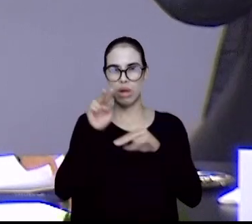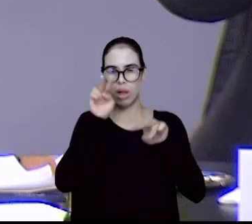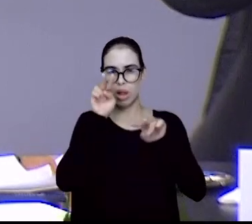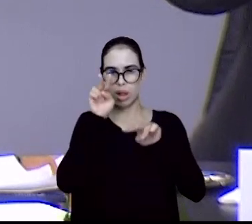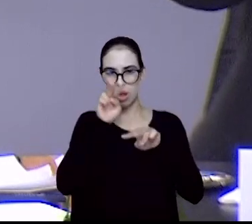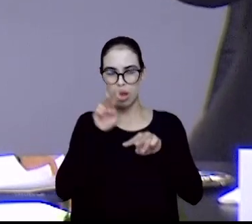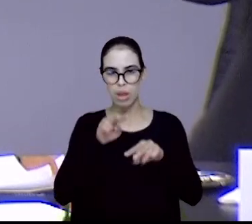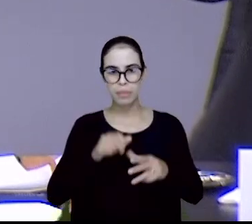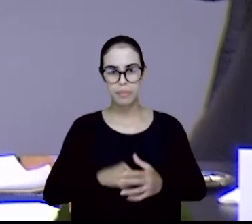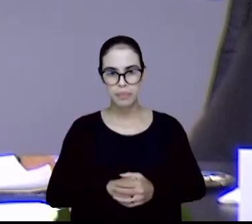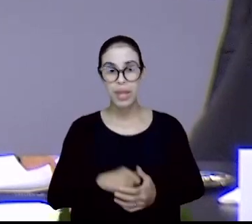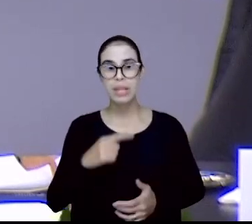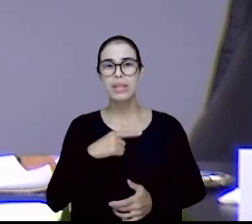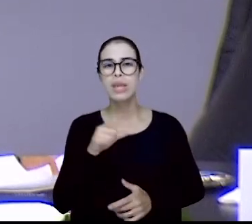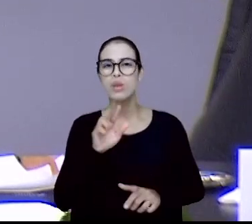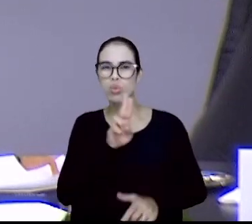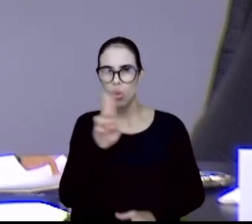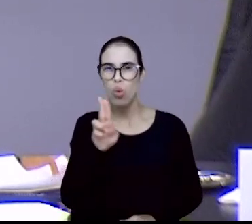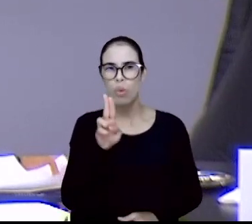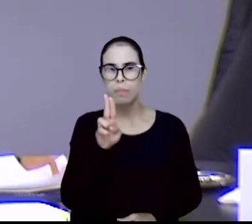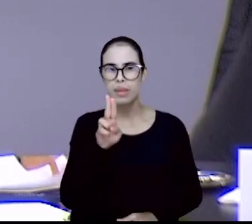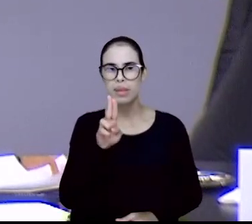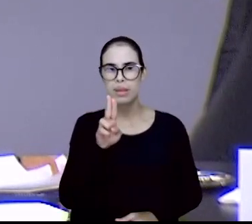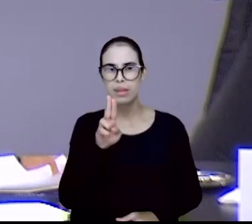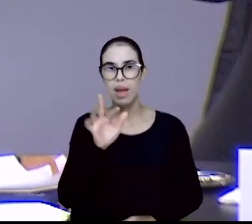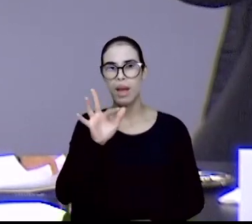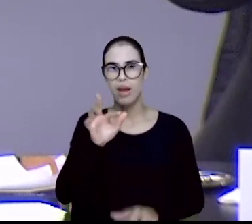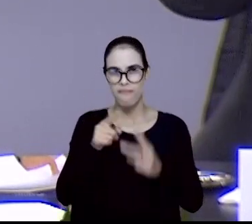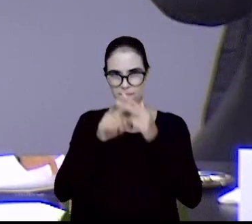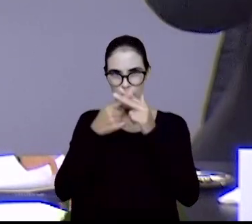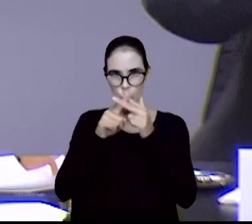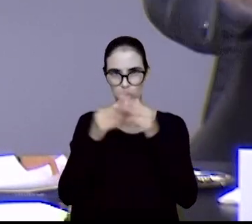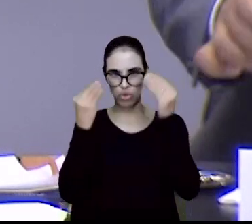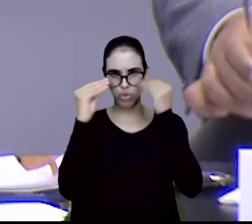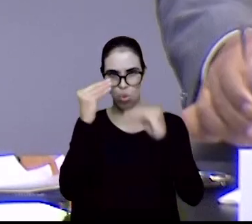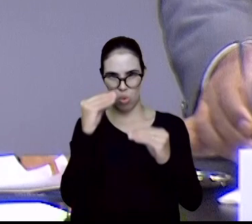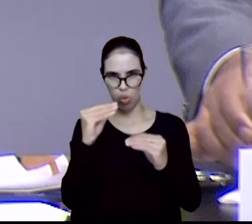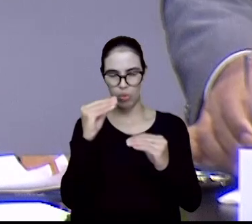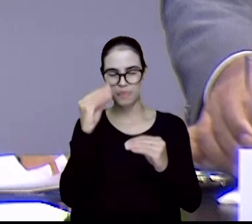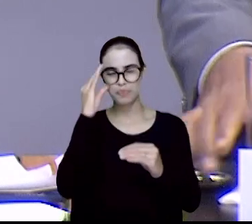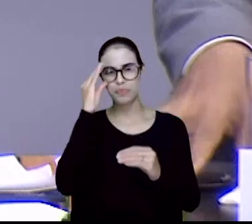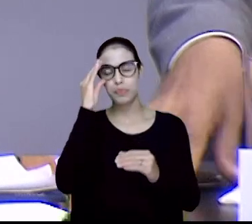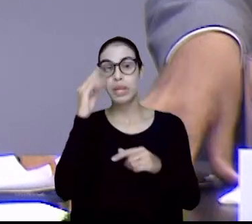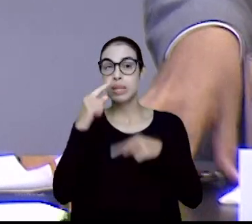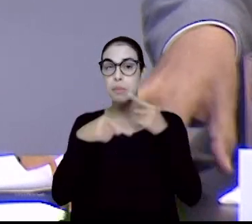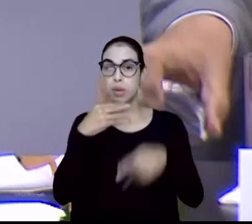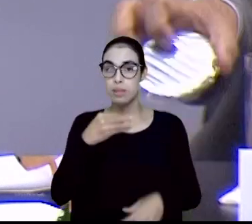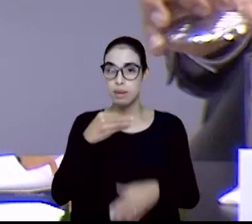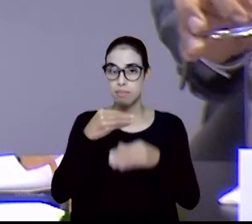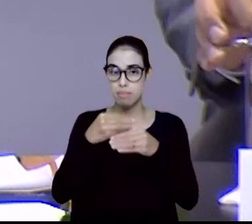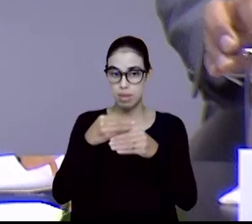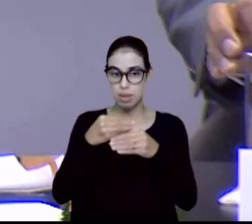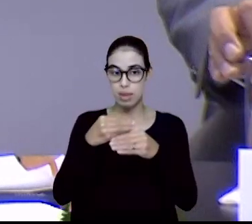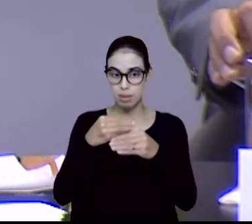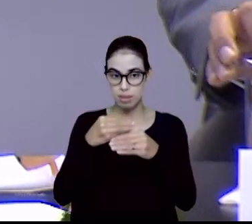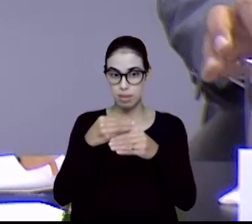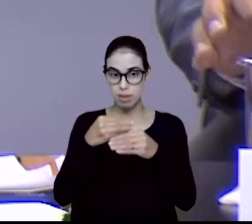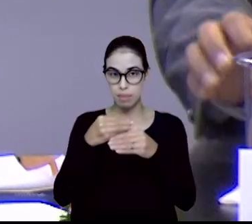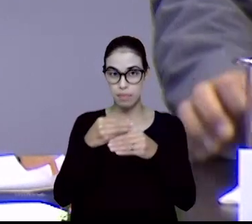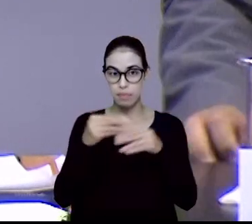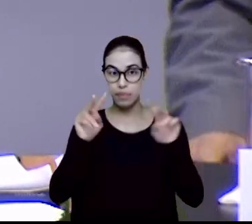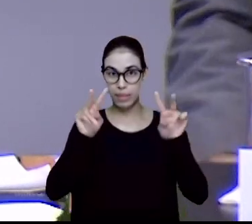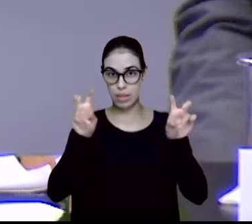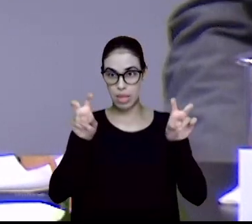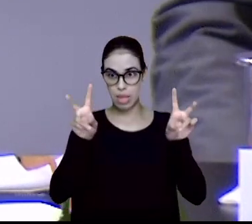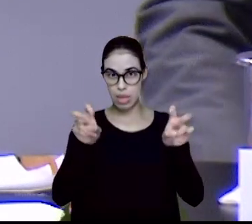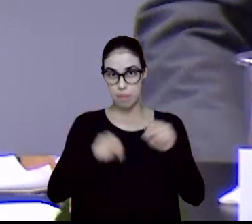caps é aquela letra maiúscula um pouquinho menor. E aí, na ementa, no cabeçalho, se coloca ramo